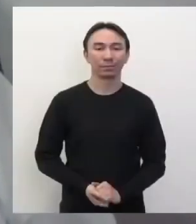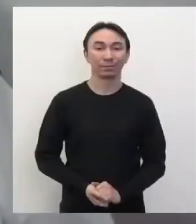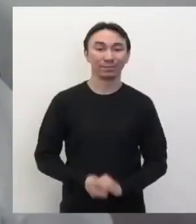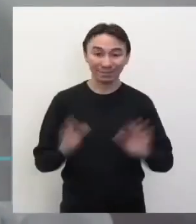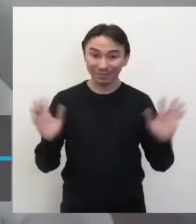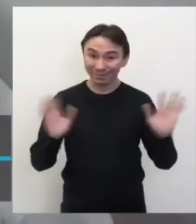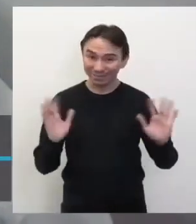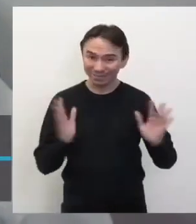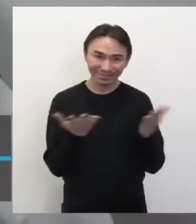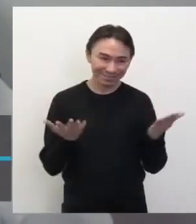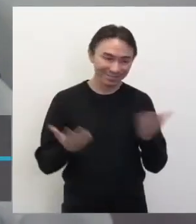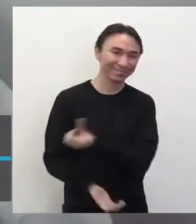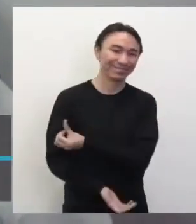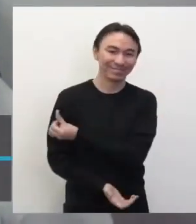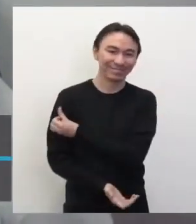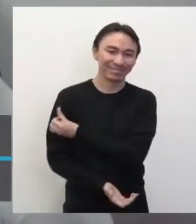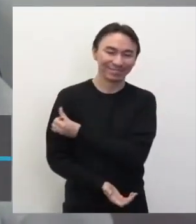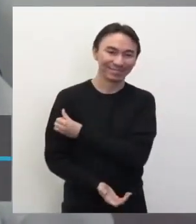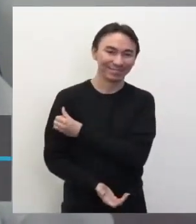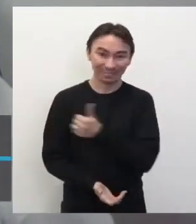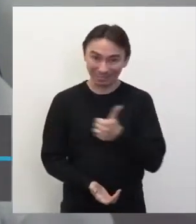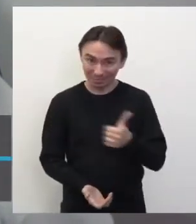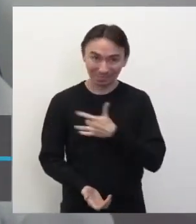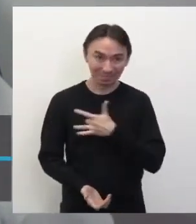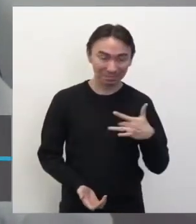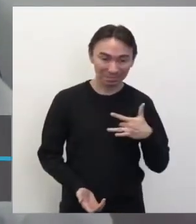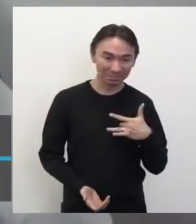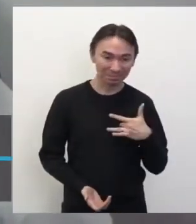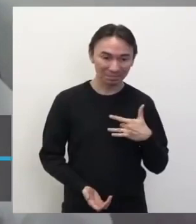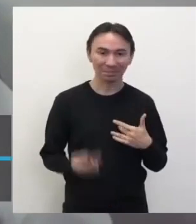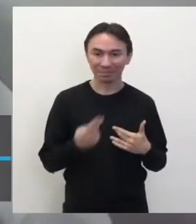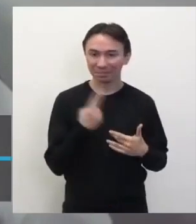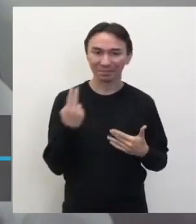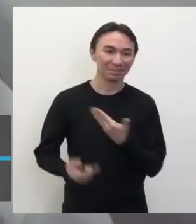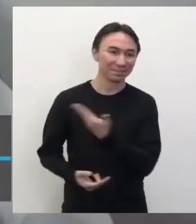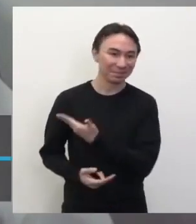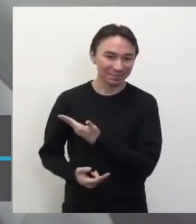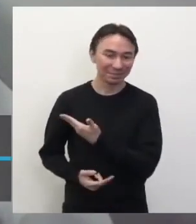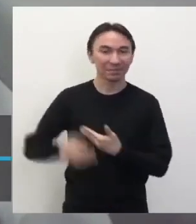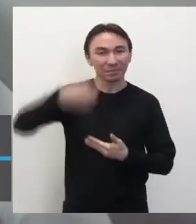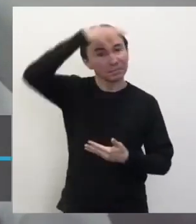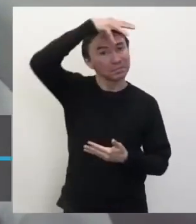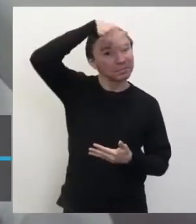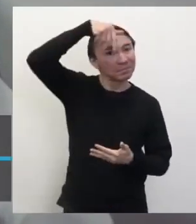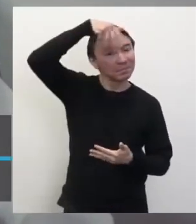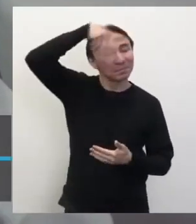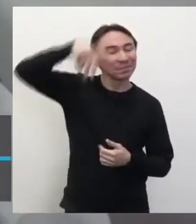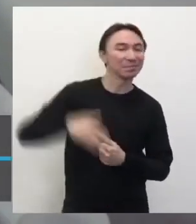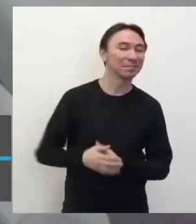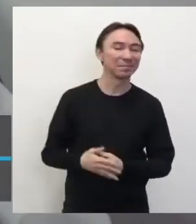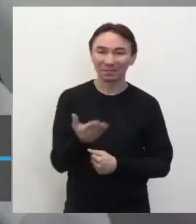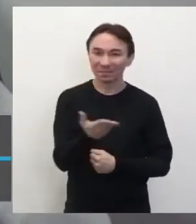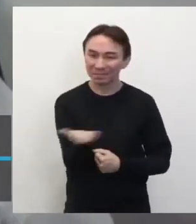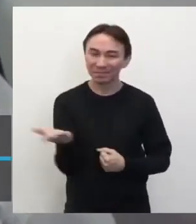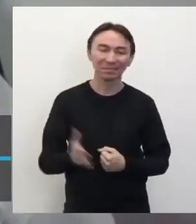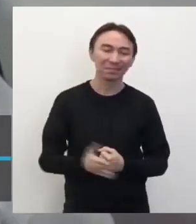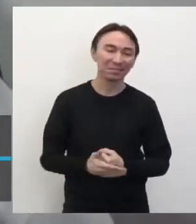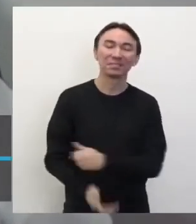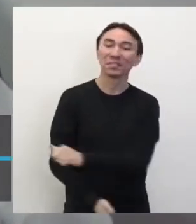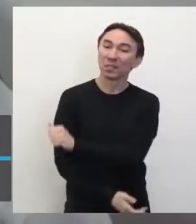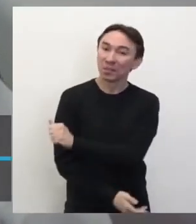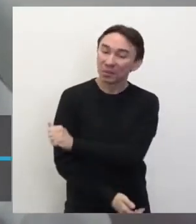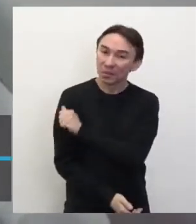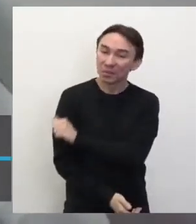Olá, sexto ano, tudo bem? Eu sou o professor Edi Joel, quero dar as boas-vindas a você,